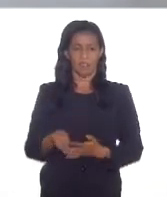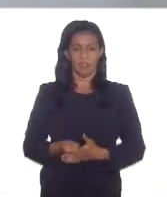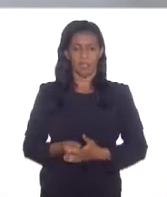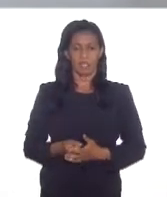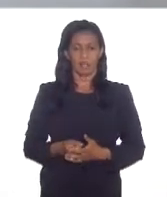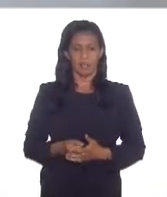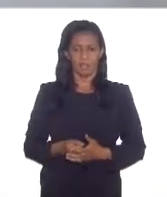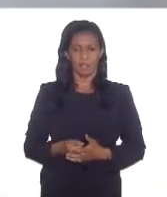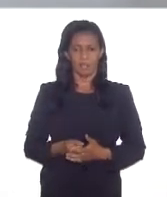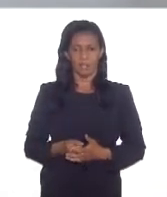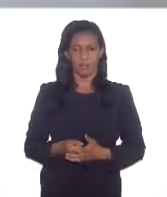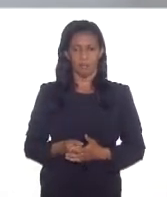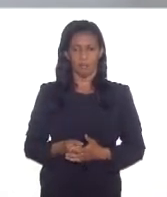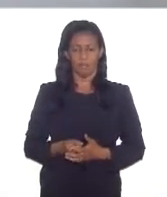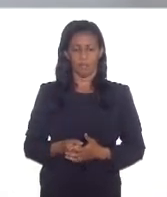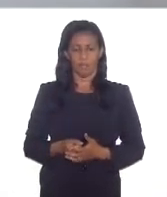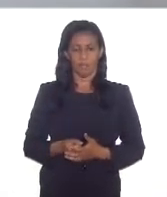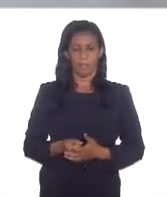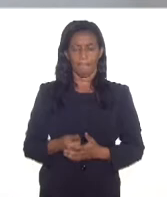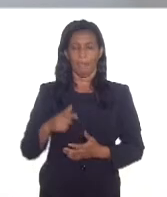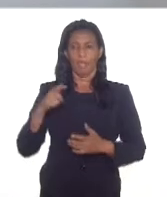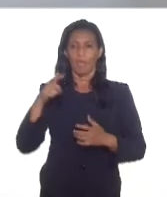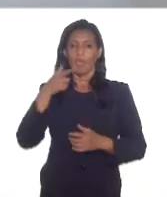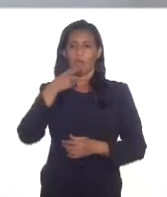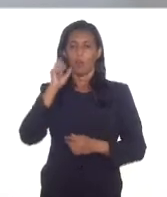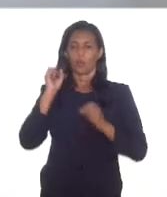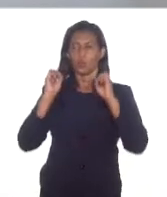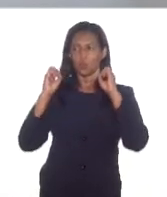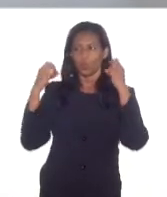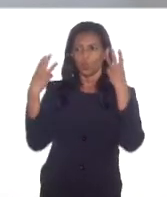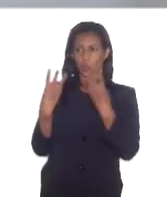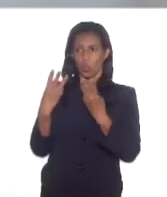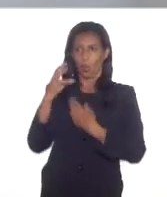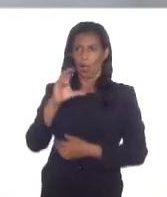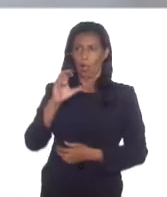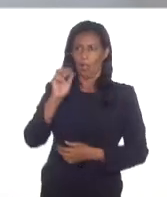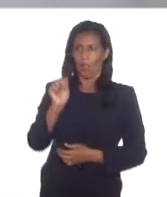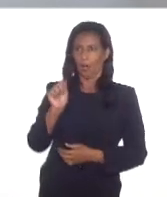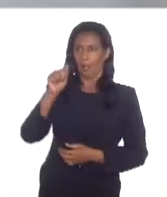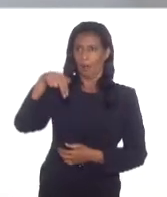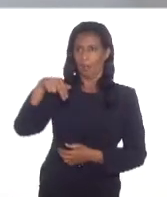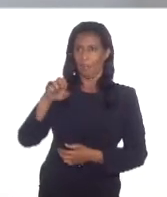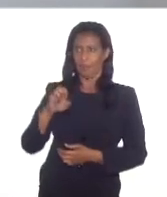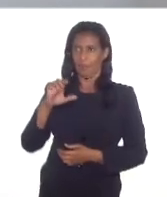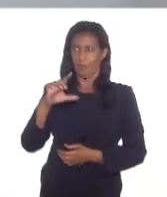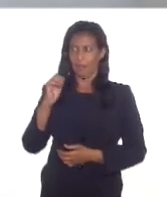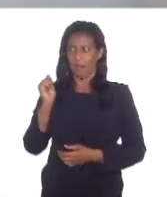local onde era o antigo Canecão, um equipamento cultural, talvez ali